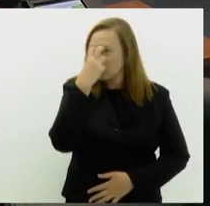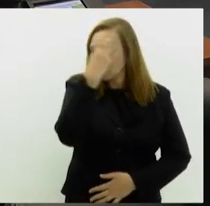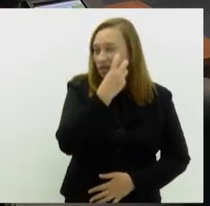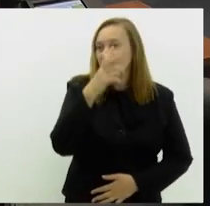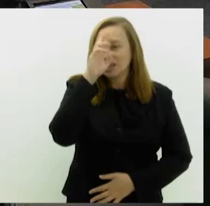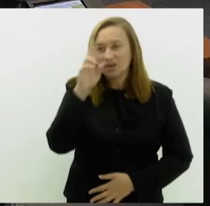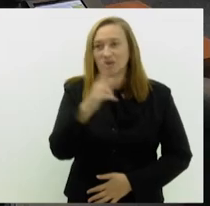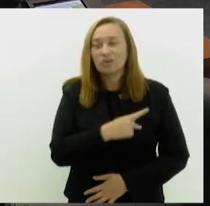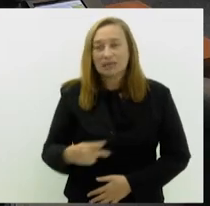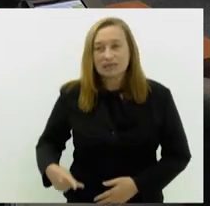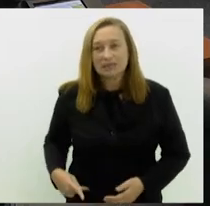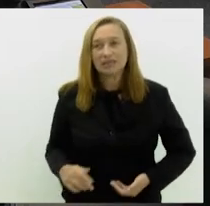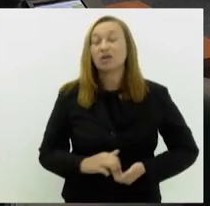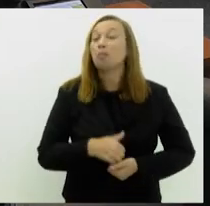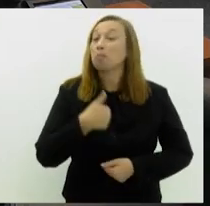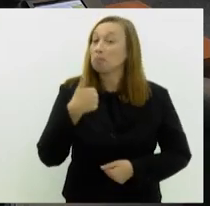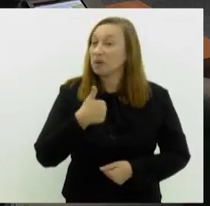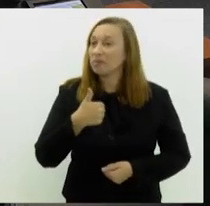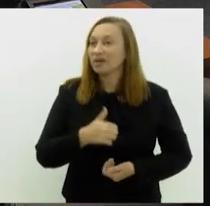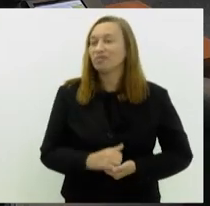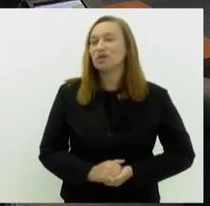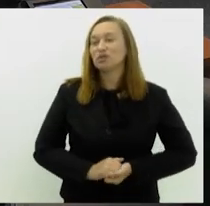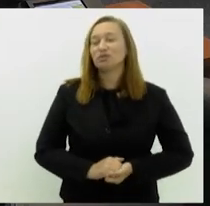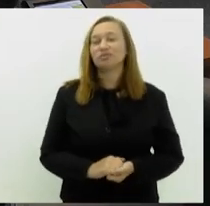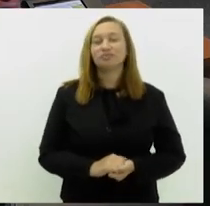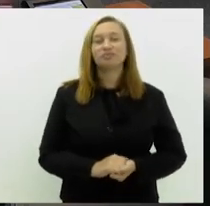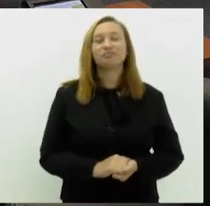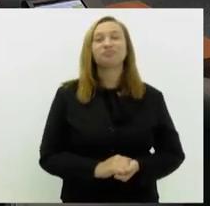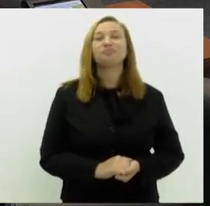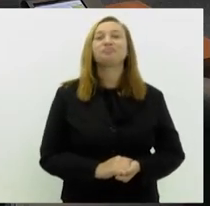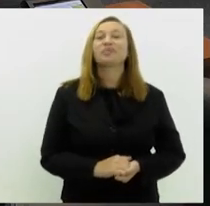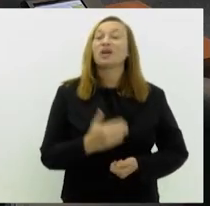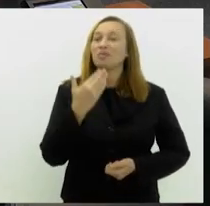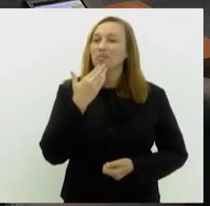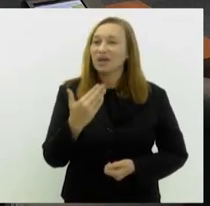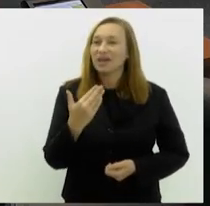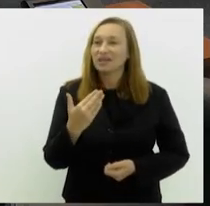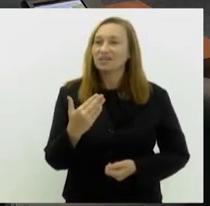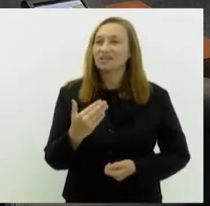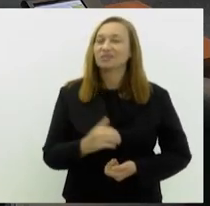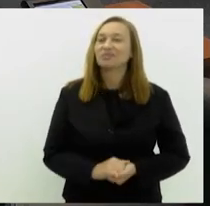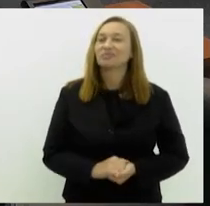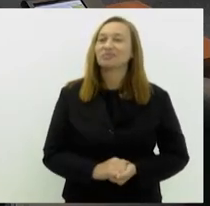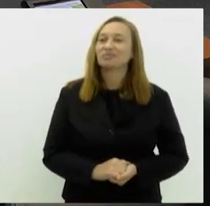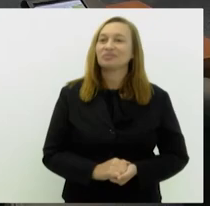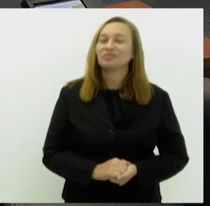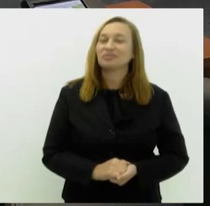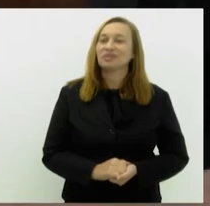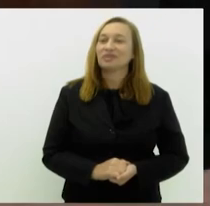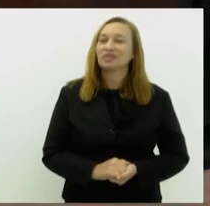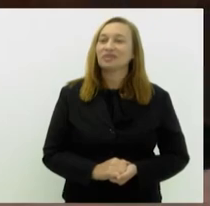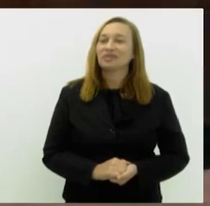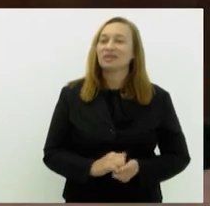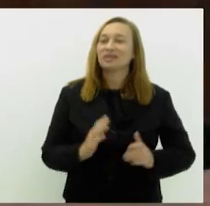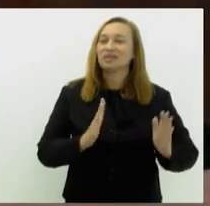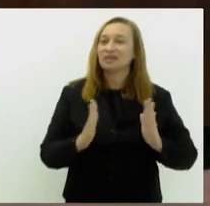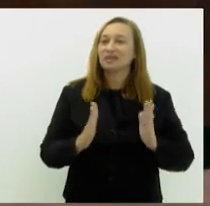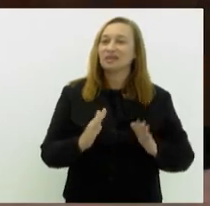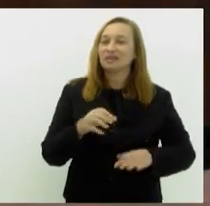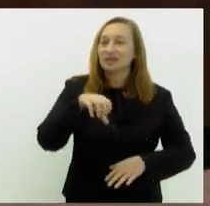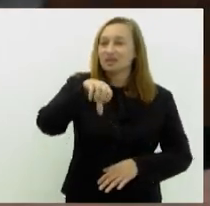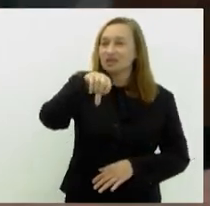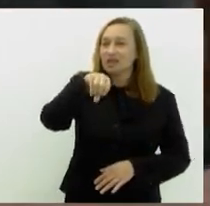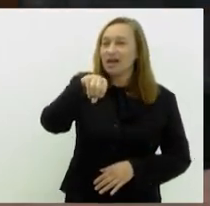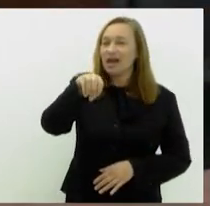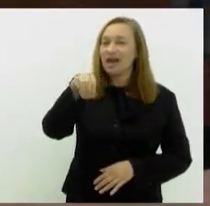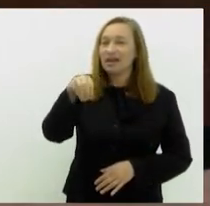presidente, primeiro, solicito a Vossa Excelência a prorrogação da sessão por